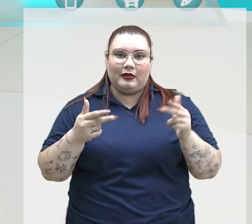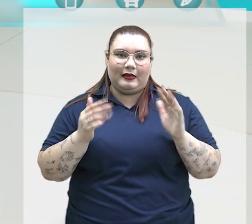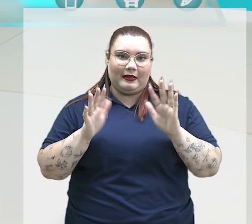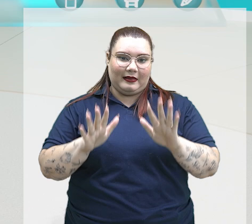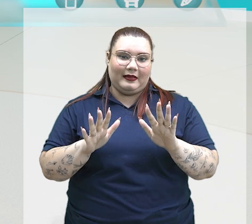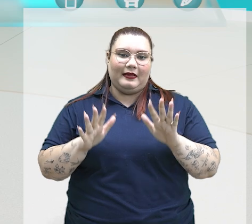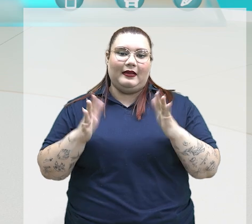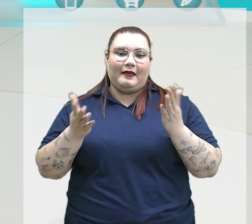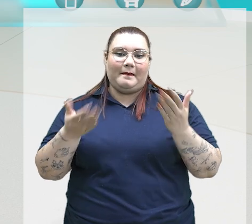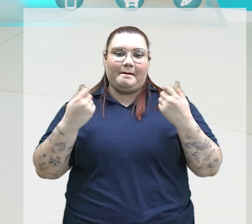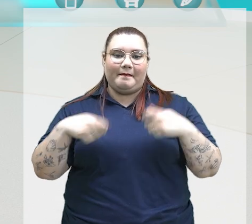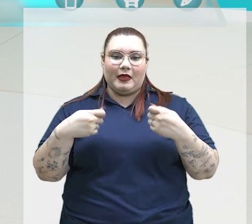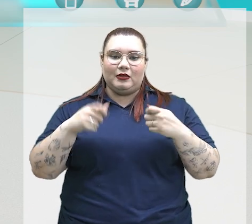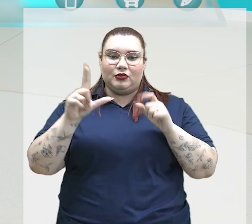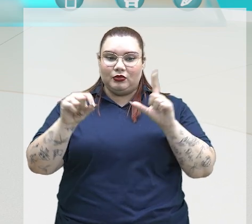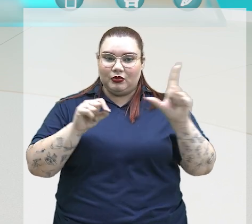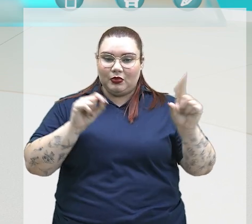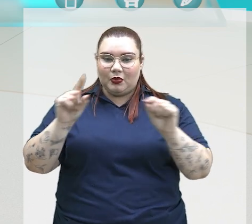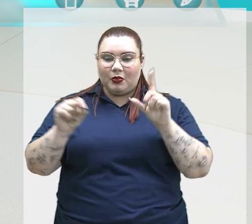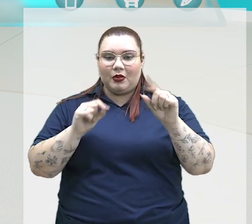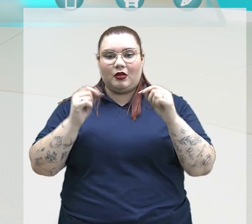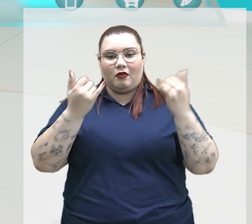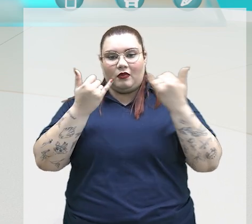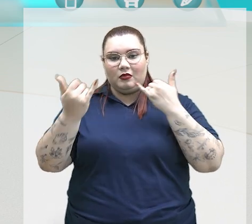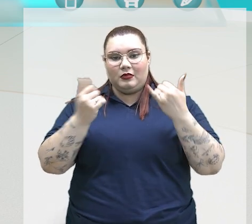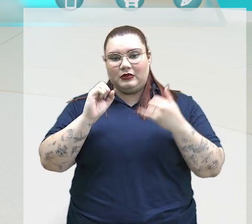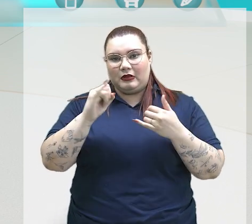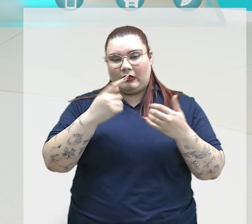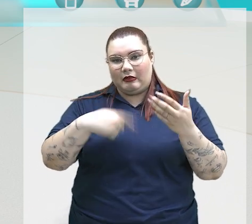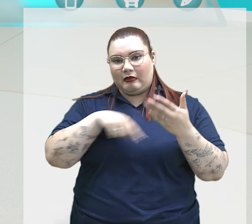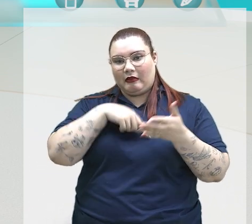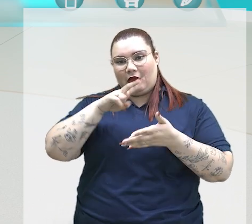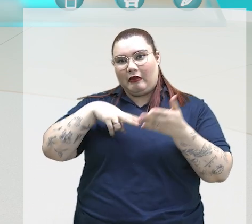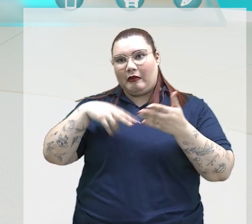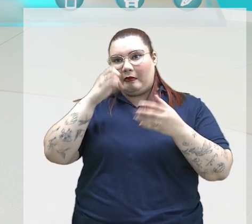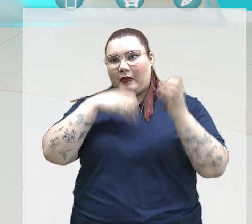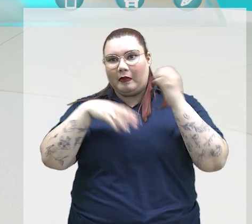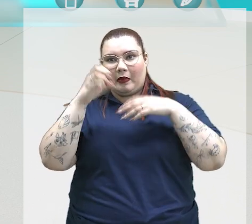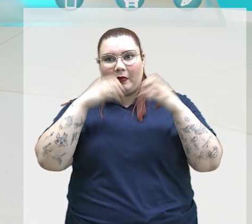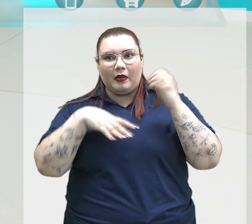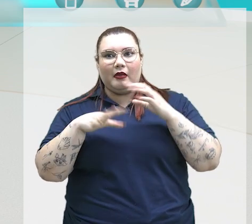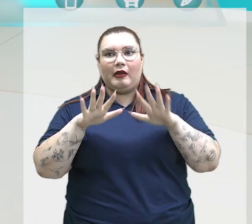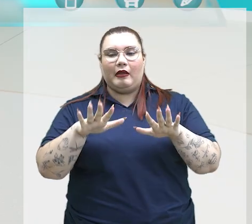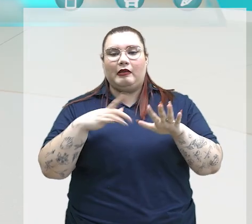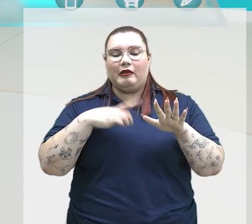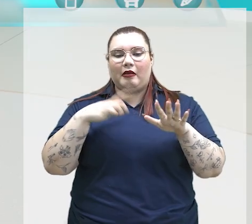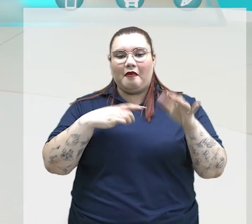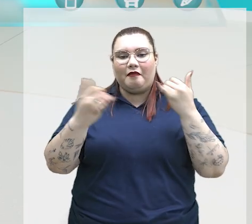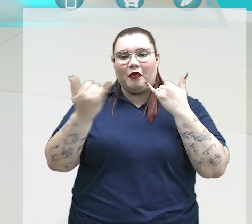não, né, gente? A gente precisa ser seletivo nessas informações, porque se a gente for ler qualquer coisa, a gente é bombardeado de